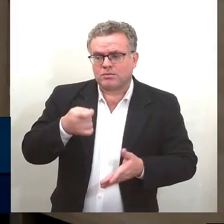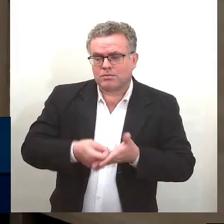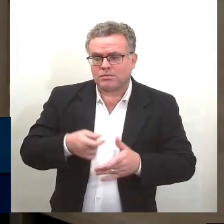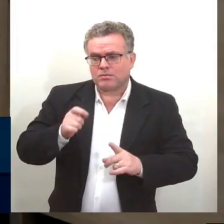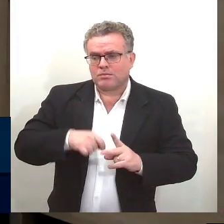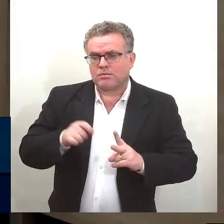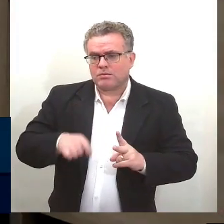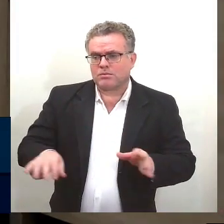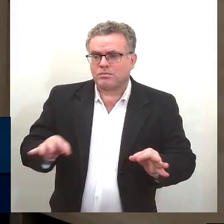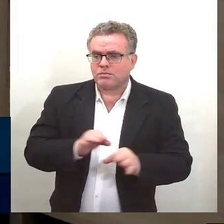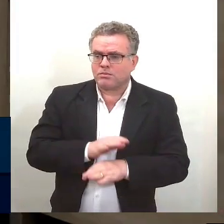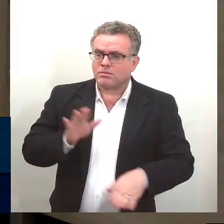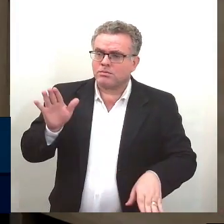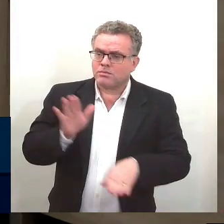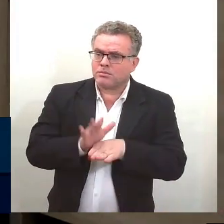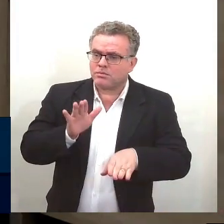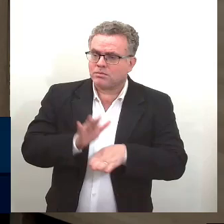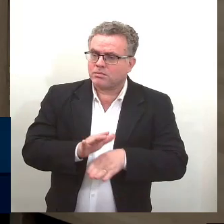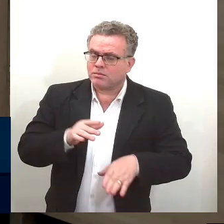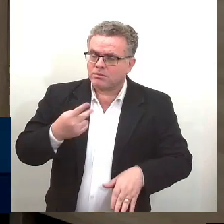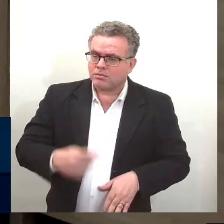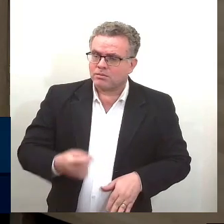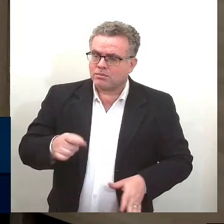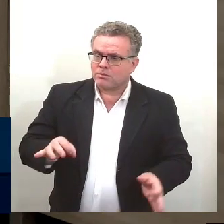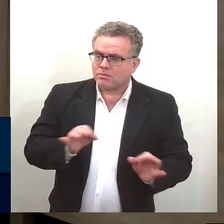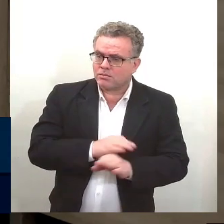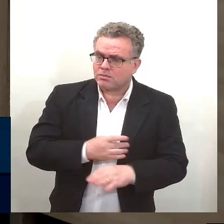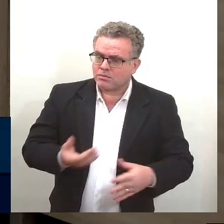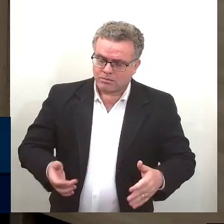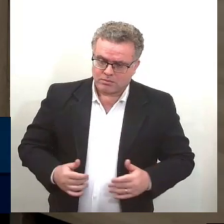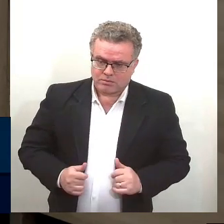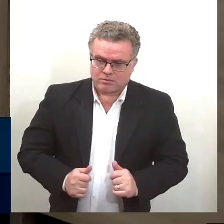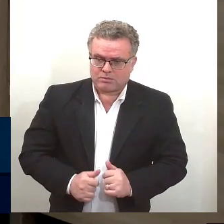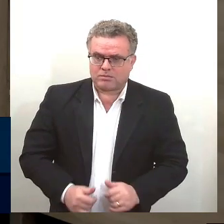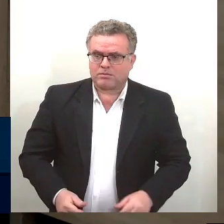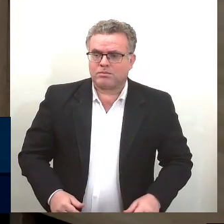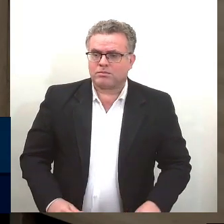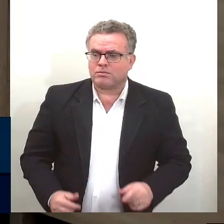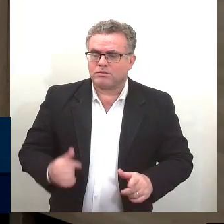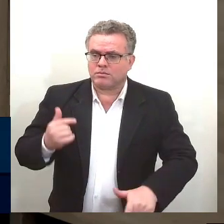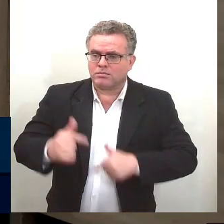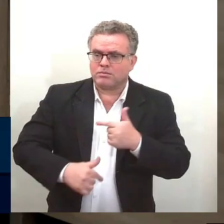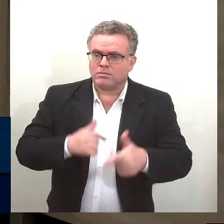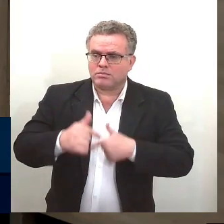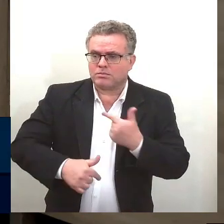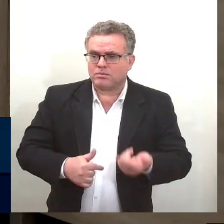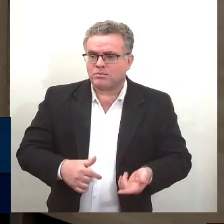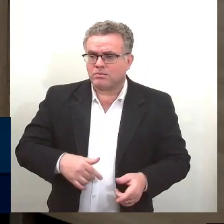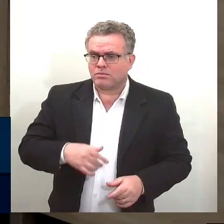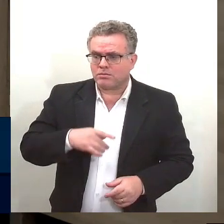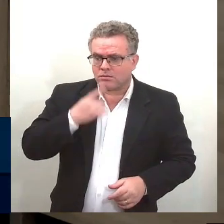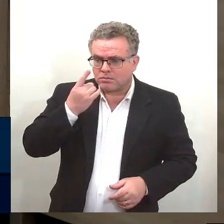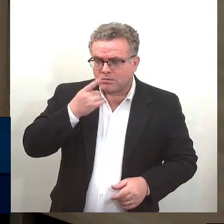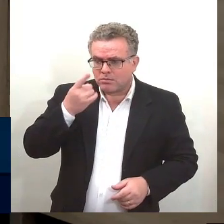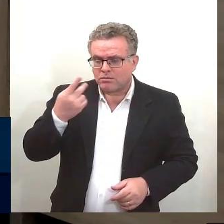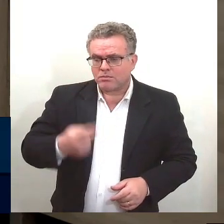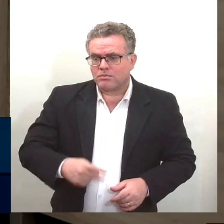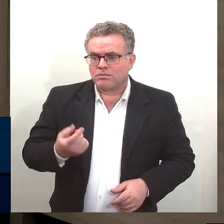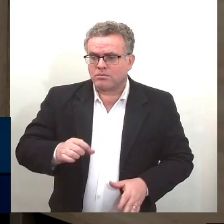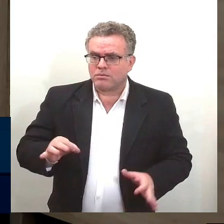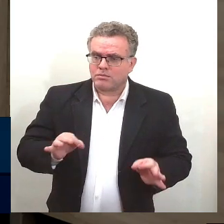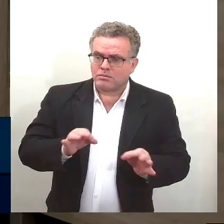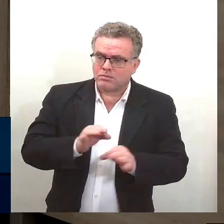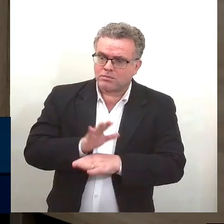Estado. Então, foi um trabalho de uma deputada de Sergipe, que beneficiou todos os estados